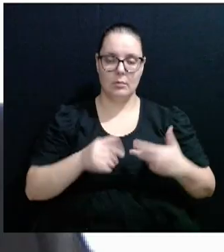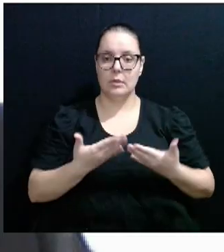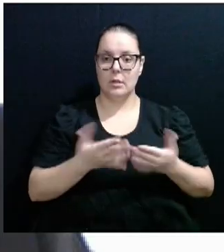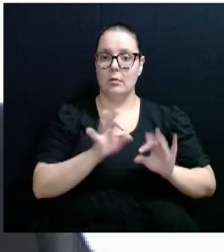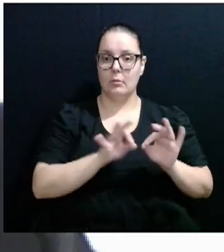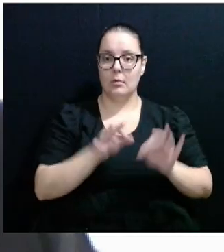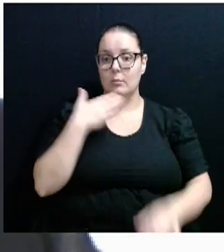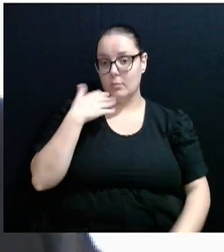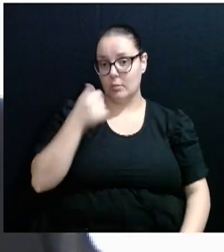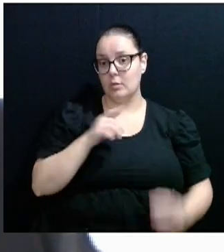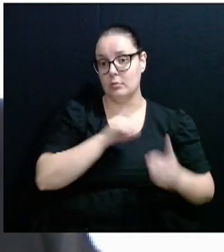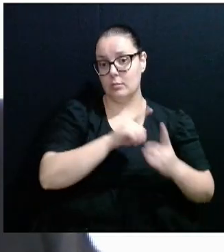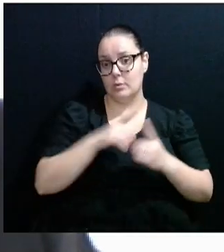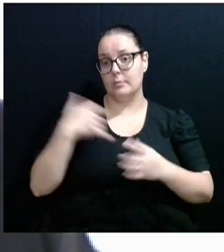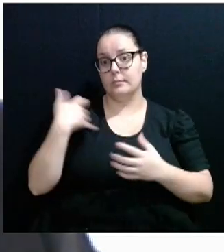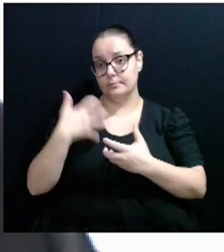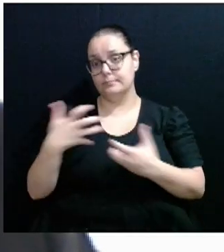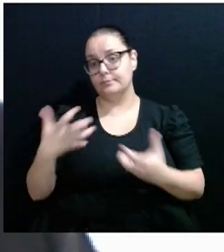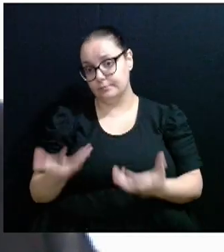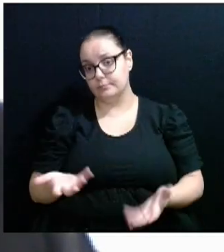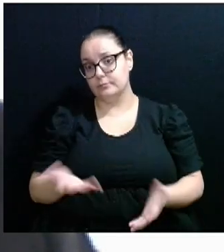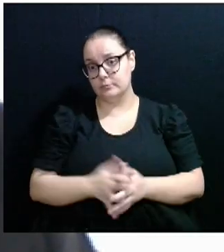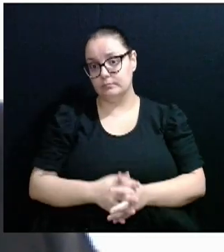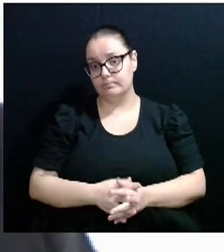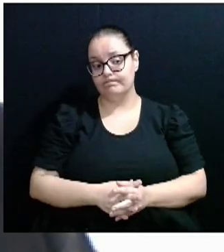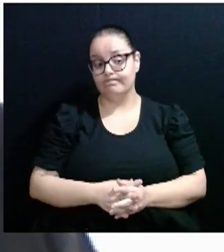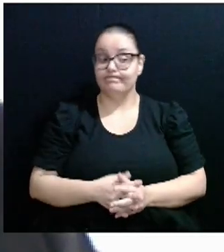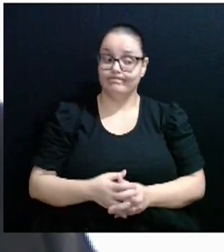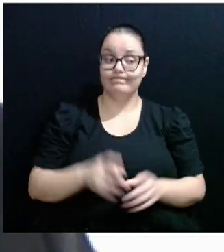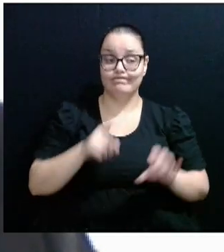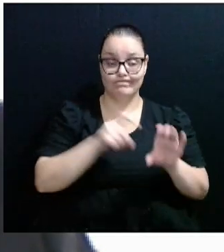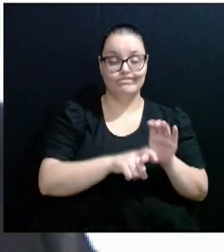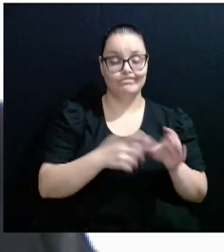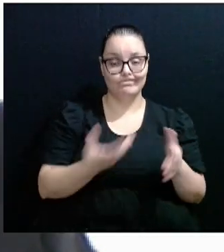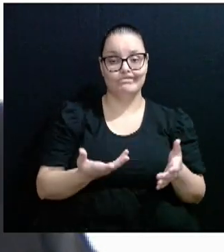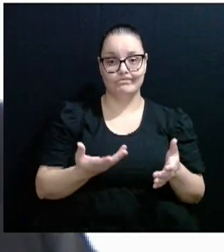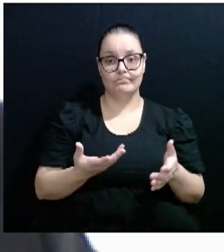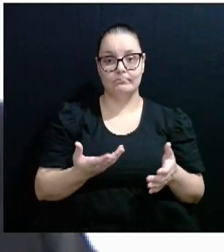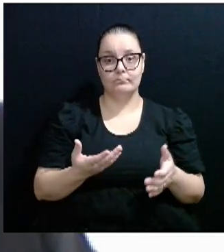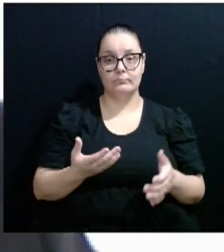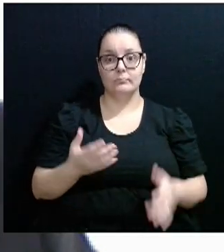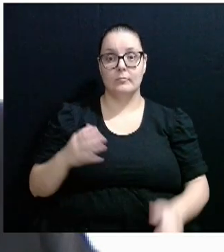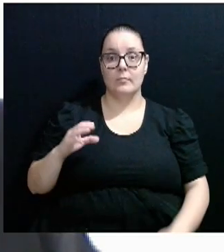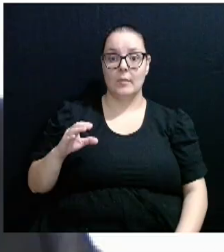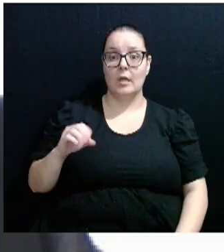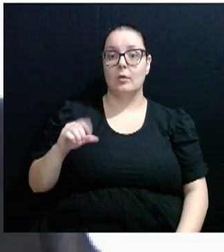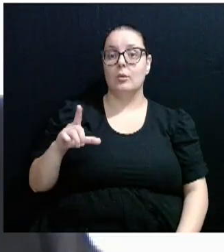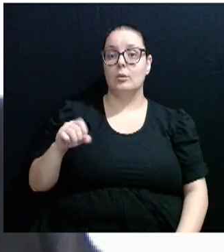desse idoso, a gente ainda depende da colocação desses profissionais